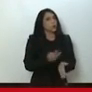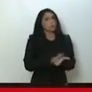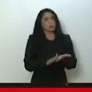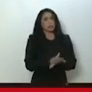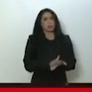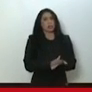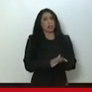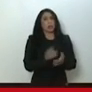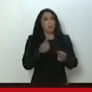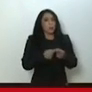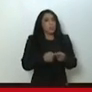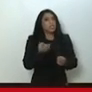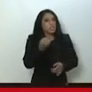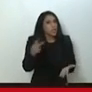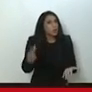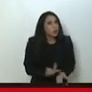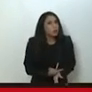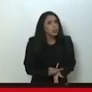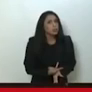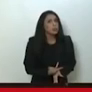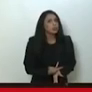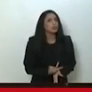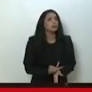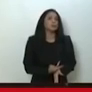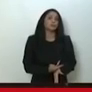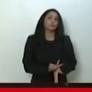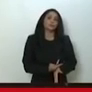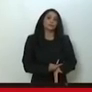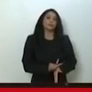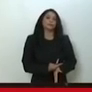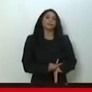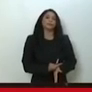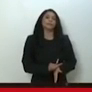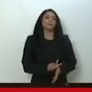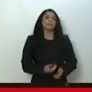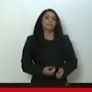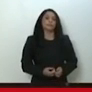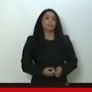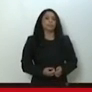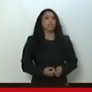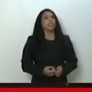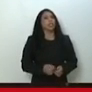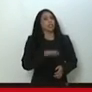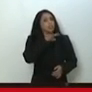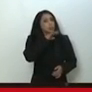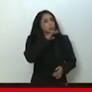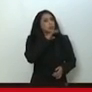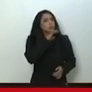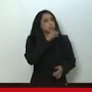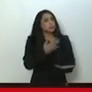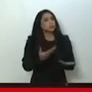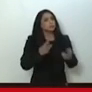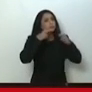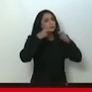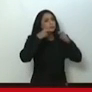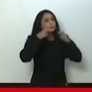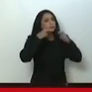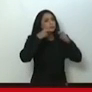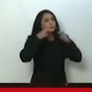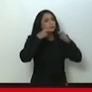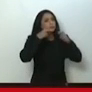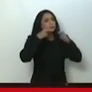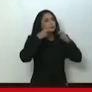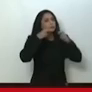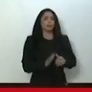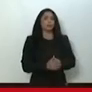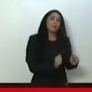porque sempre existiram o elisson constrangedor é mas eu vou